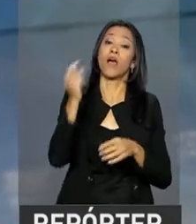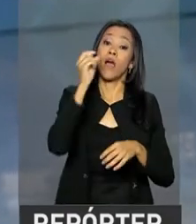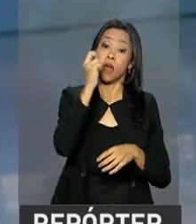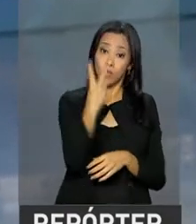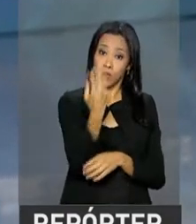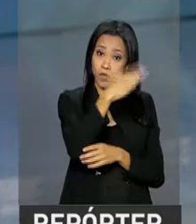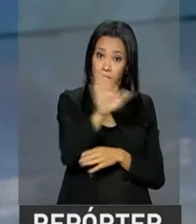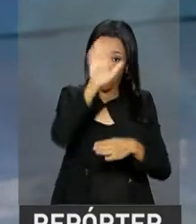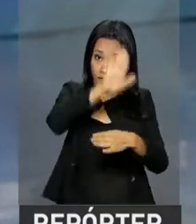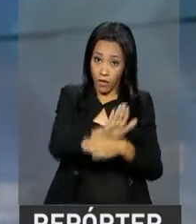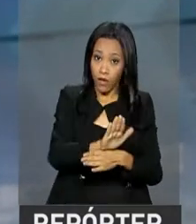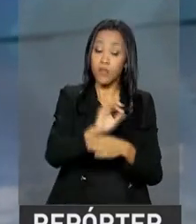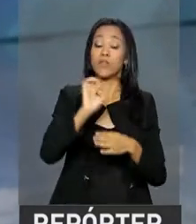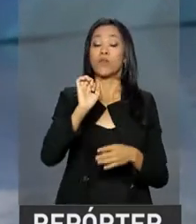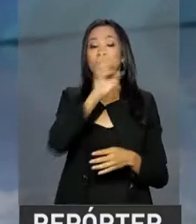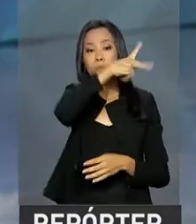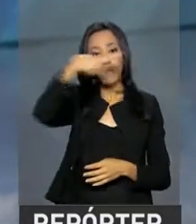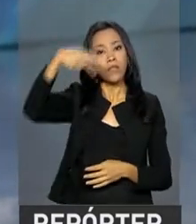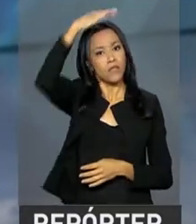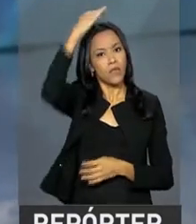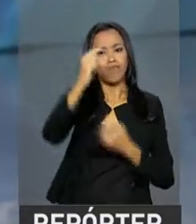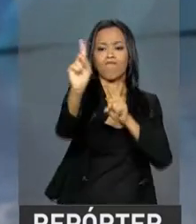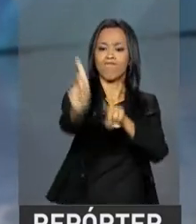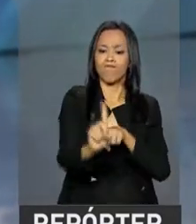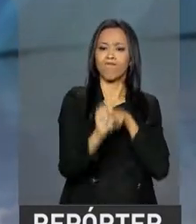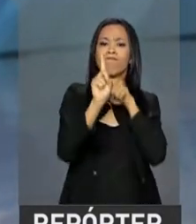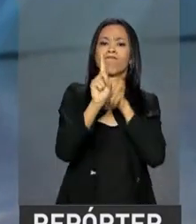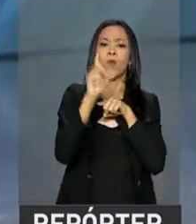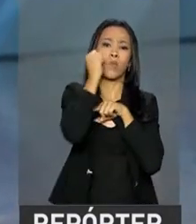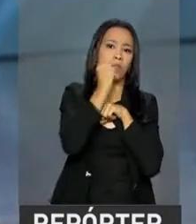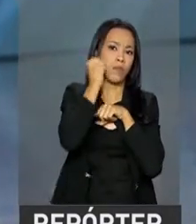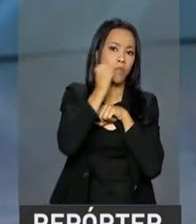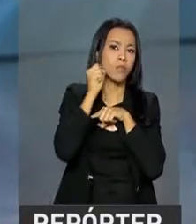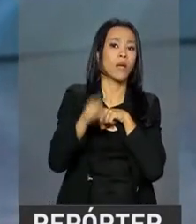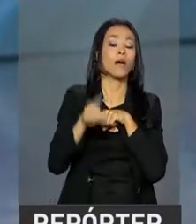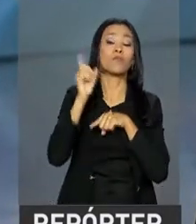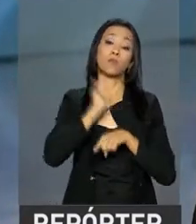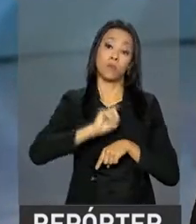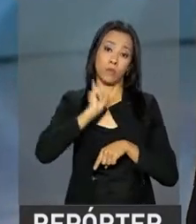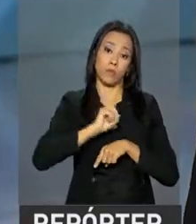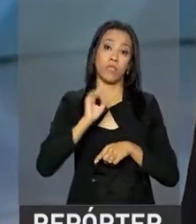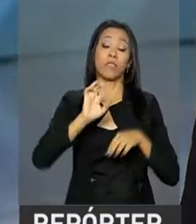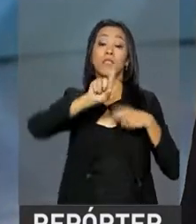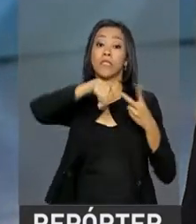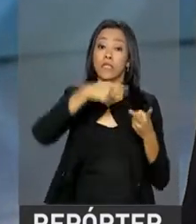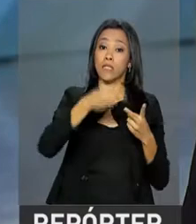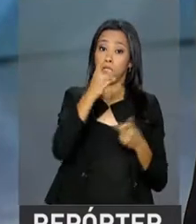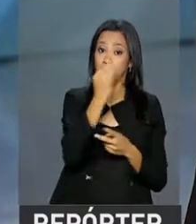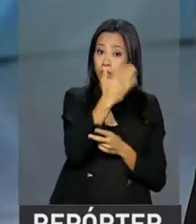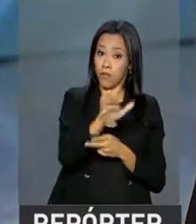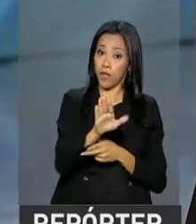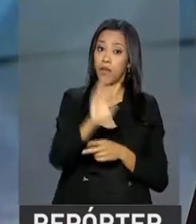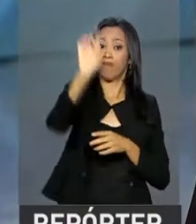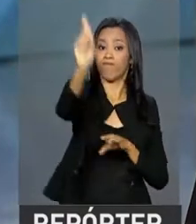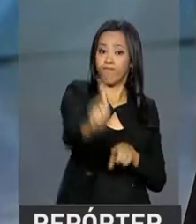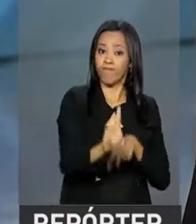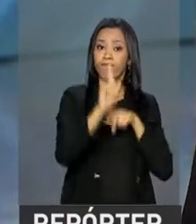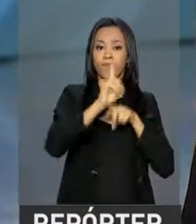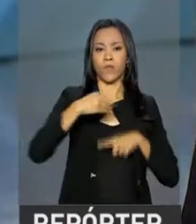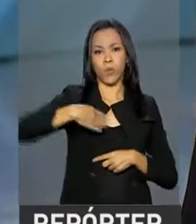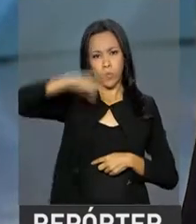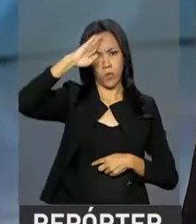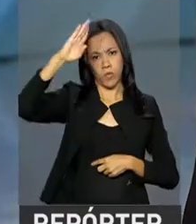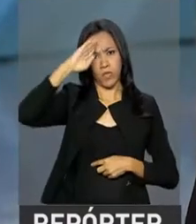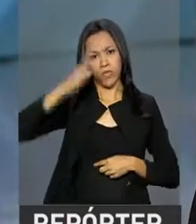ele recebe o deputado bonifácio de andrada do psdb de minas gerais e às três e meia o comandante da marinha